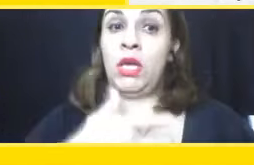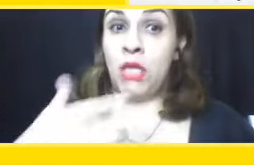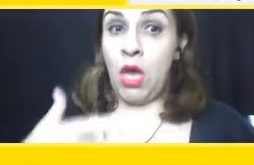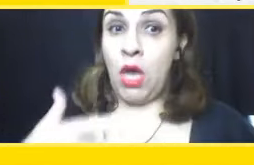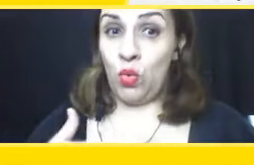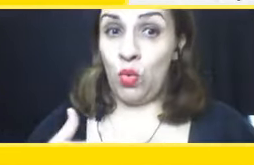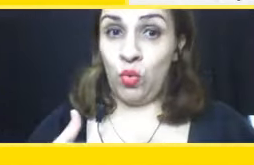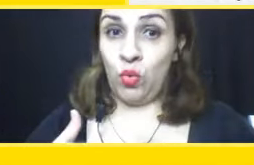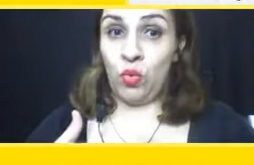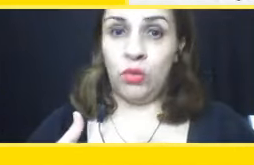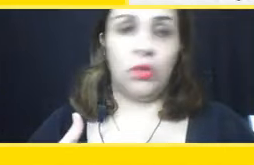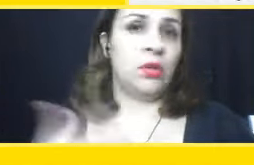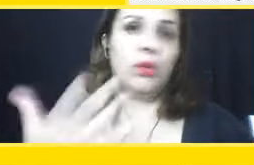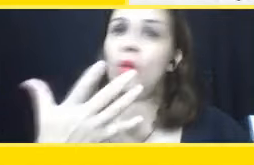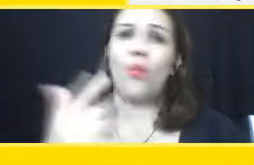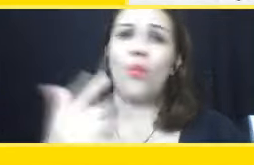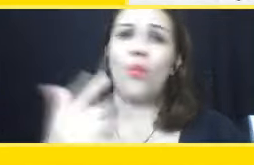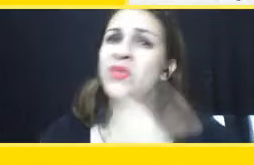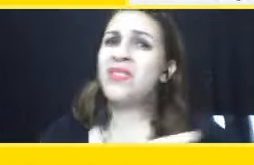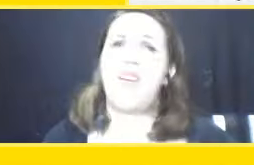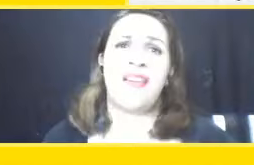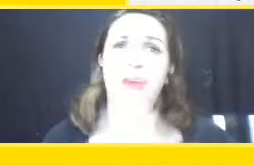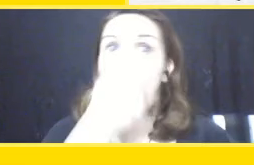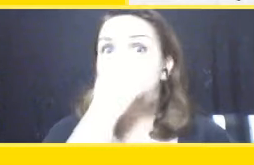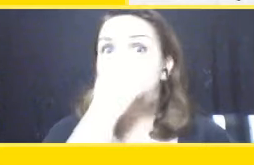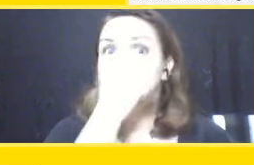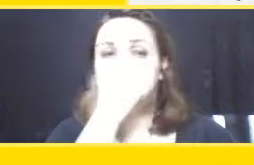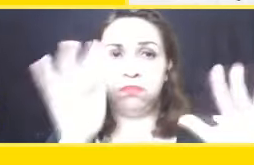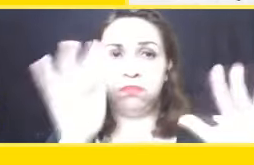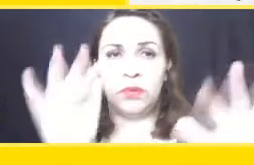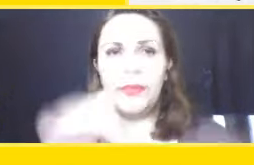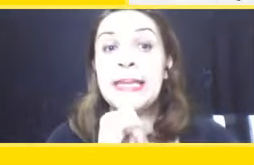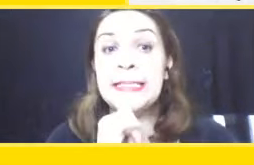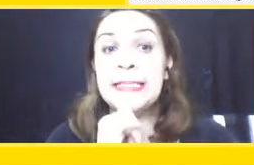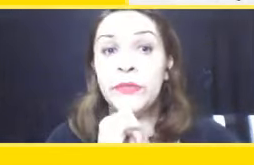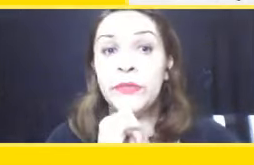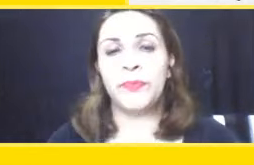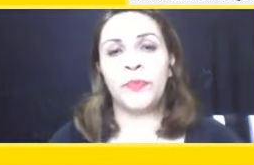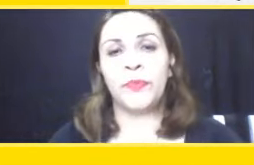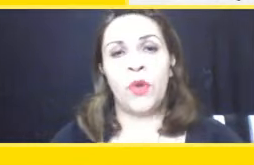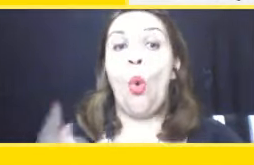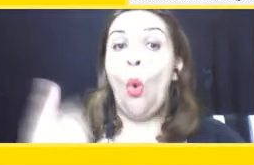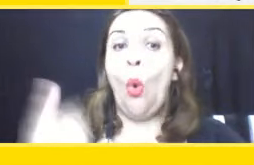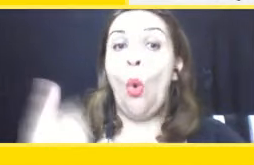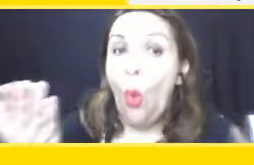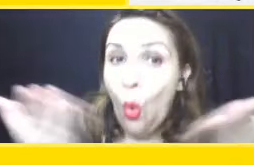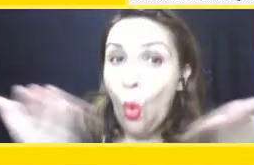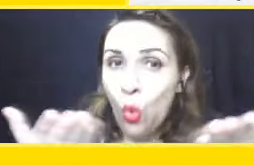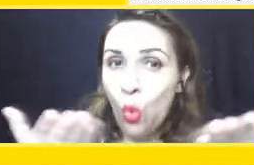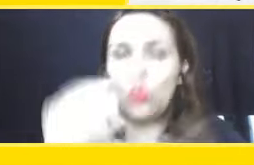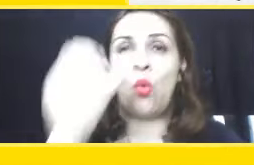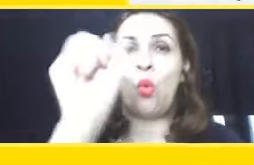não comporta esses números. Por exemplo, como eu falei, nós temos hoje